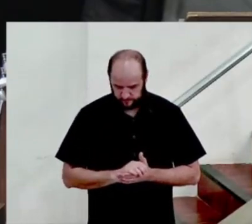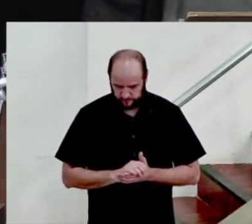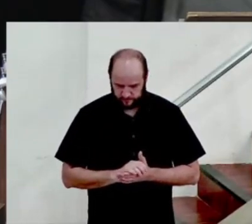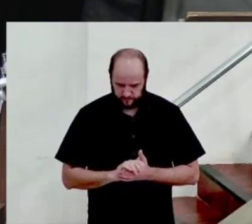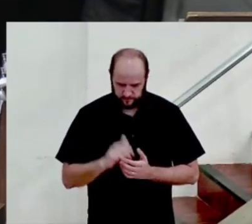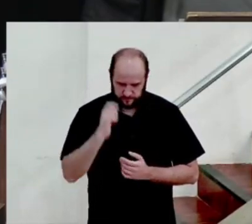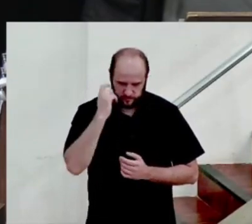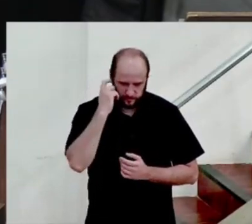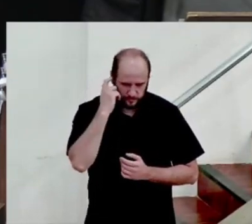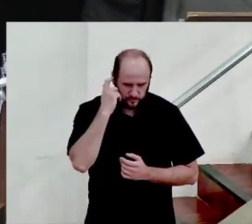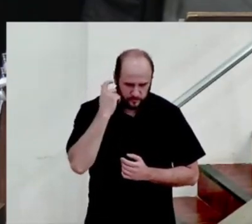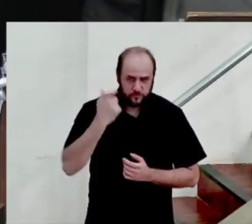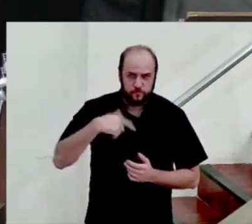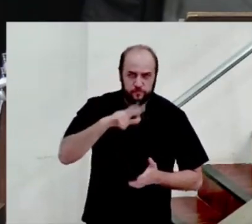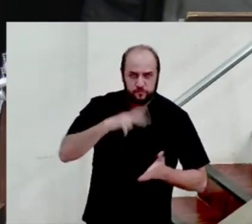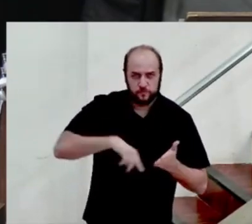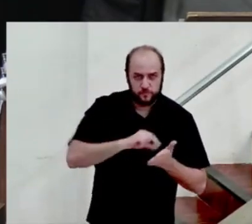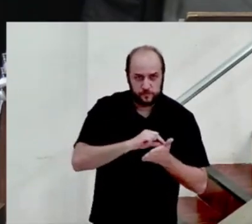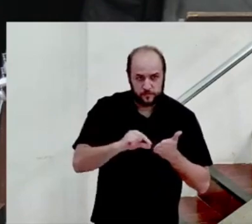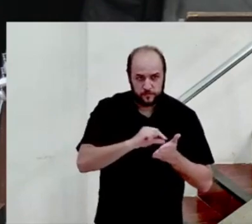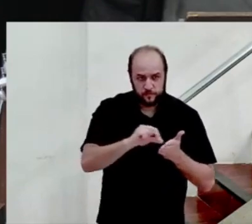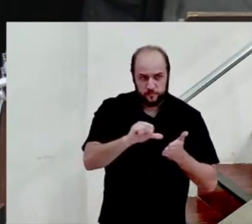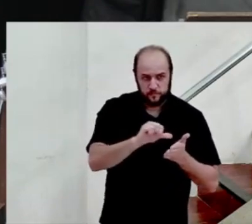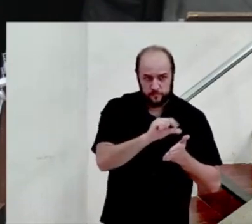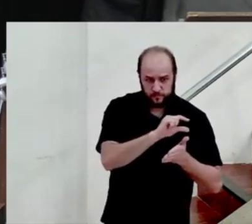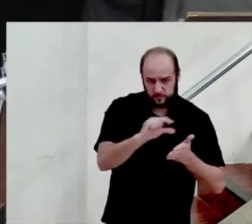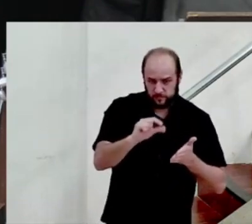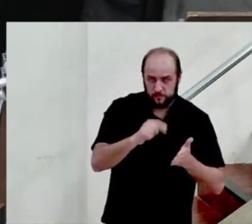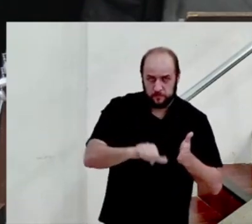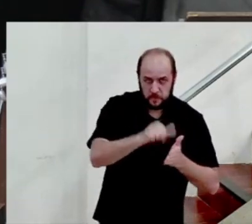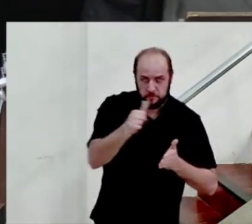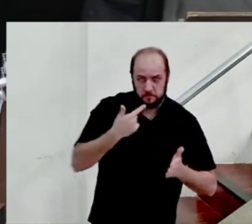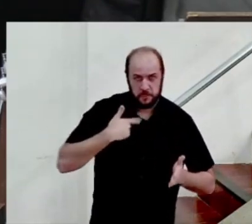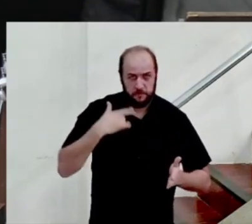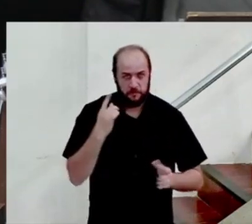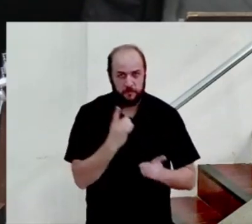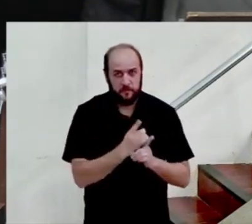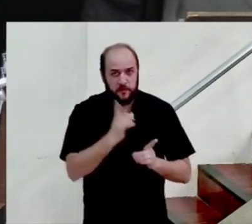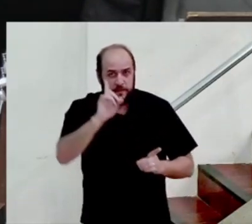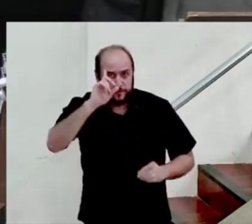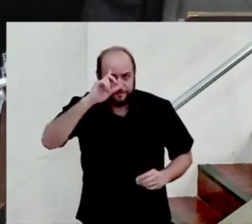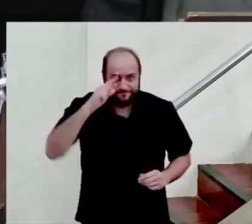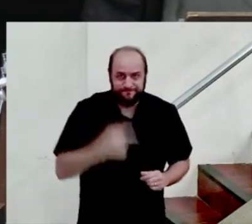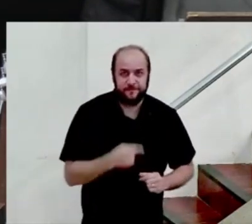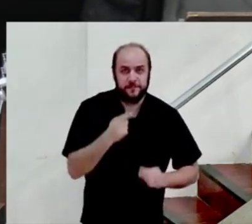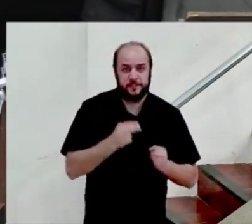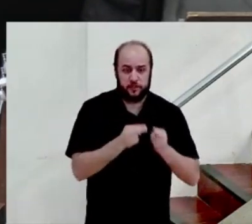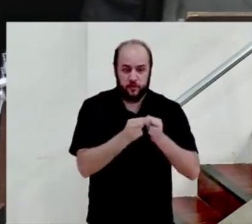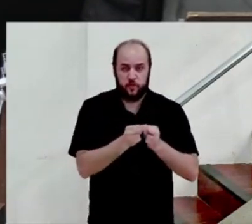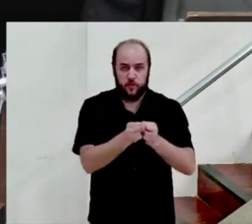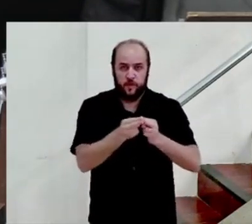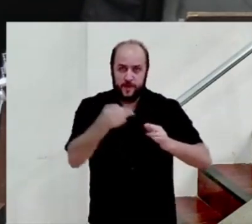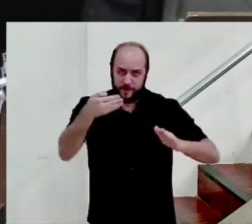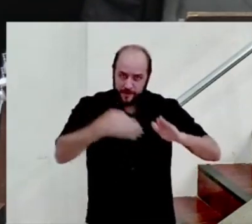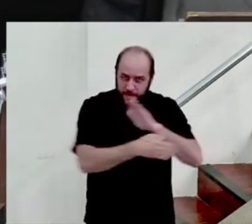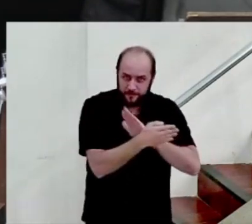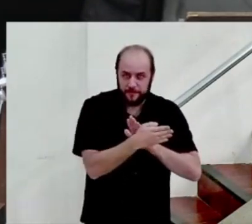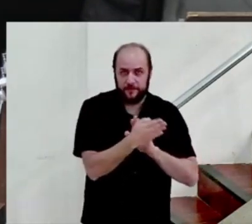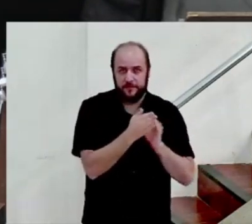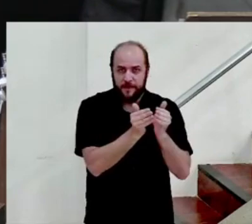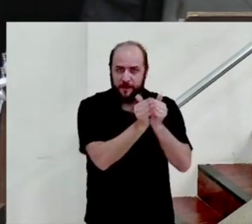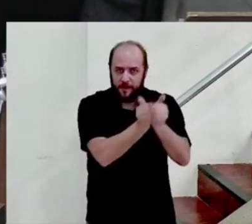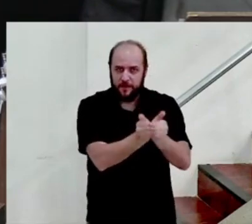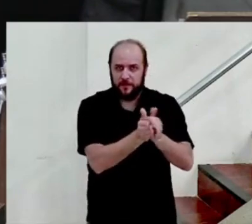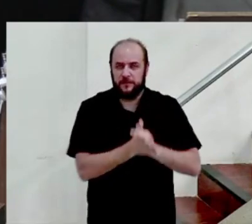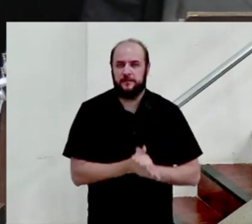Quando a gente lê o primeiro versículo deste capítulo 7, nós encontramos a ordem de Deus para Noé entrar na arca. Só